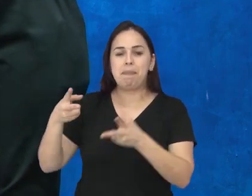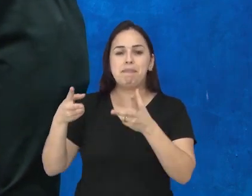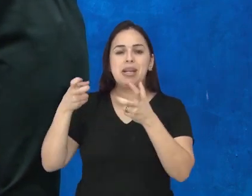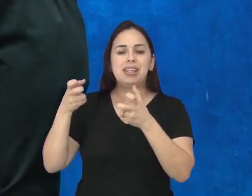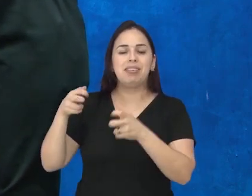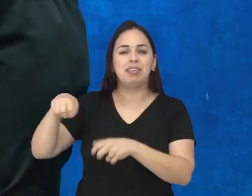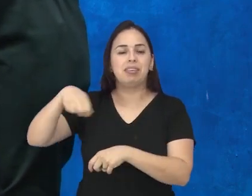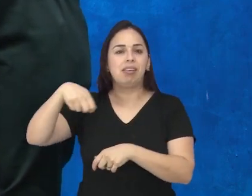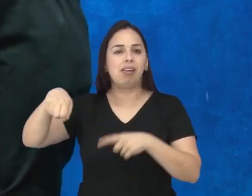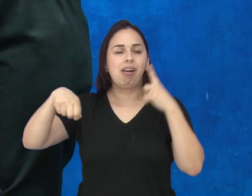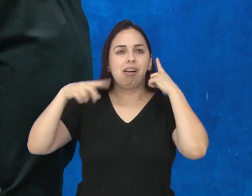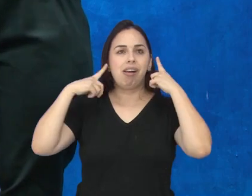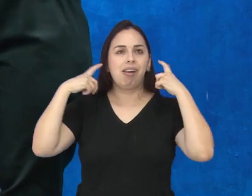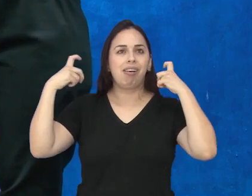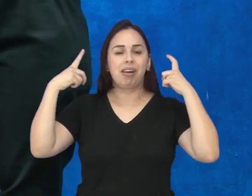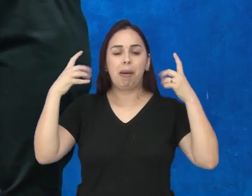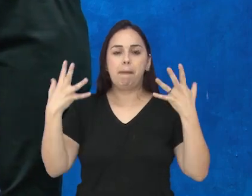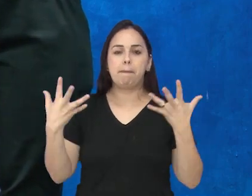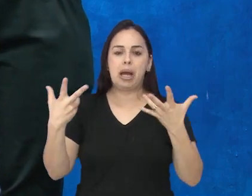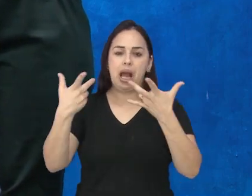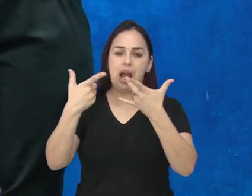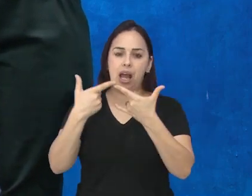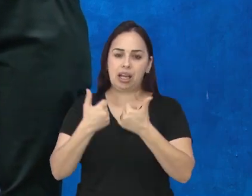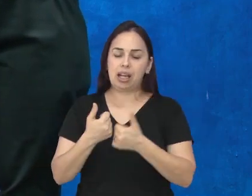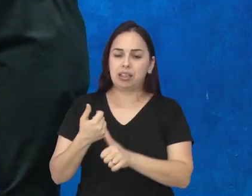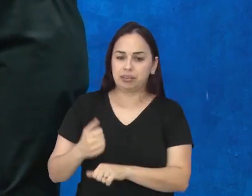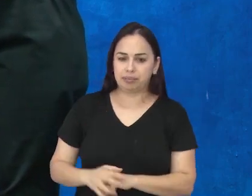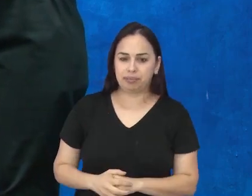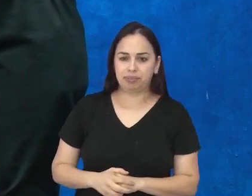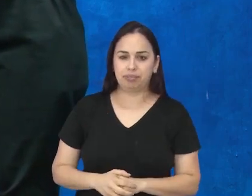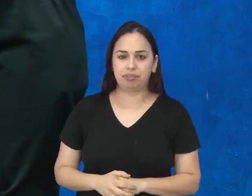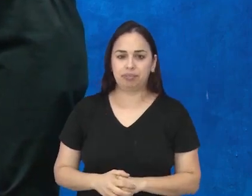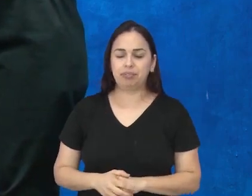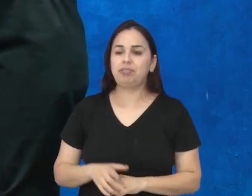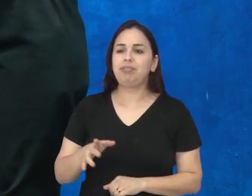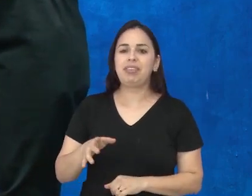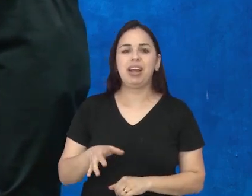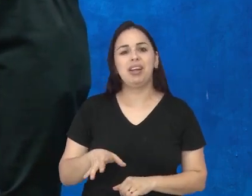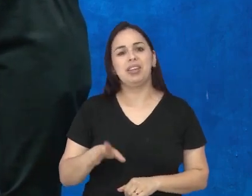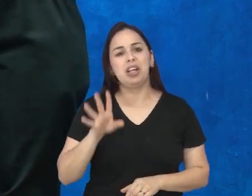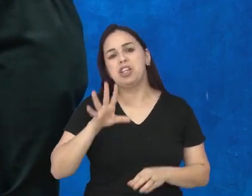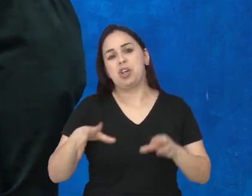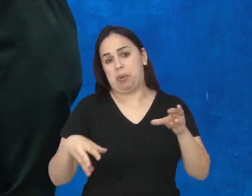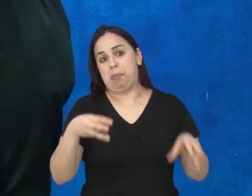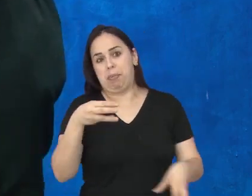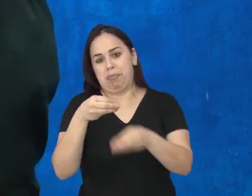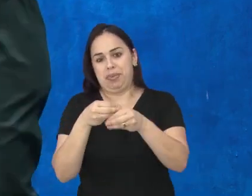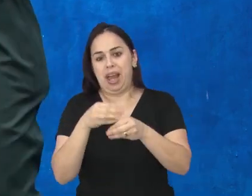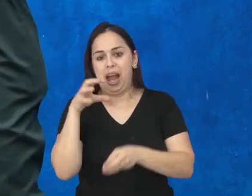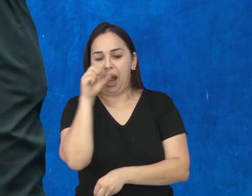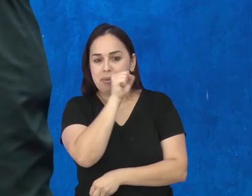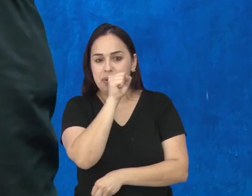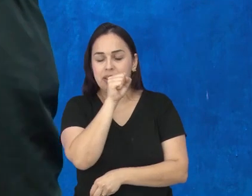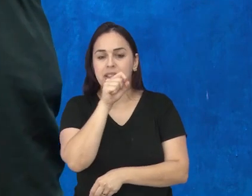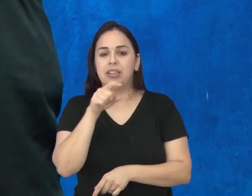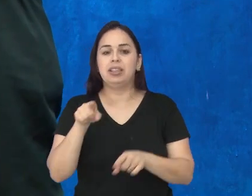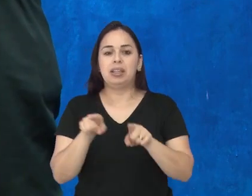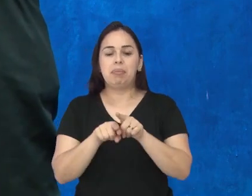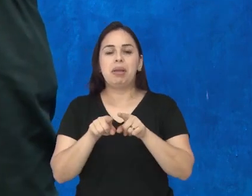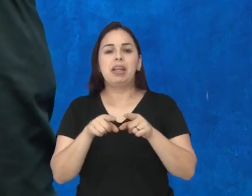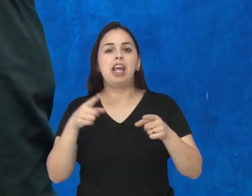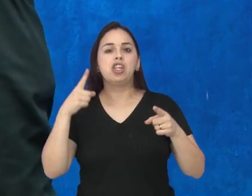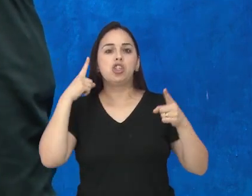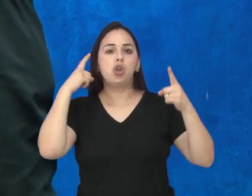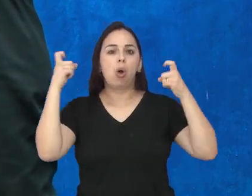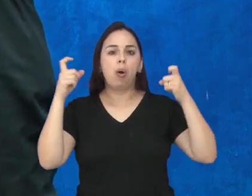é lindo, um som puríssimo, muito legal. A outra coisa bem rapidinha que eu queria colocar, a gente tem sons na capela eventualmente.